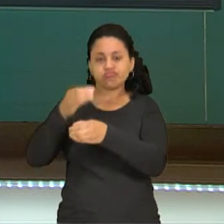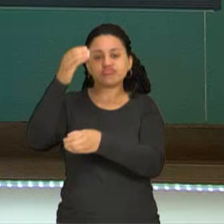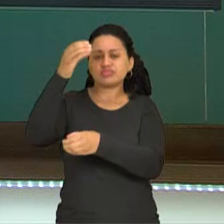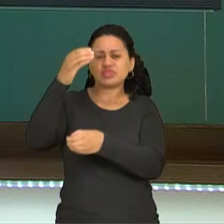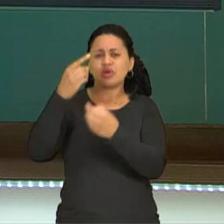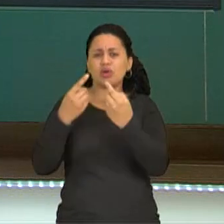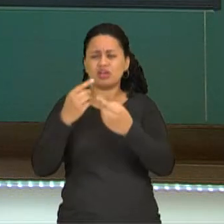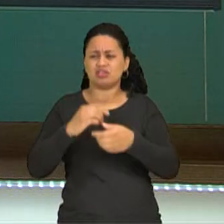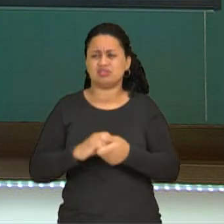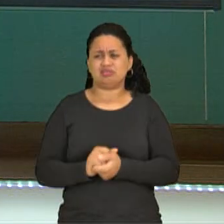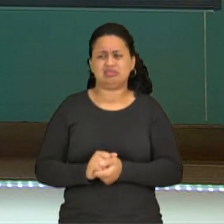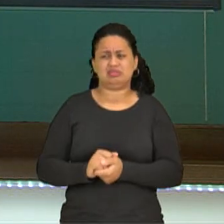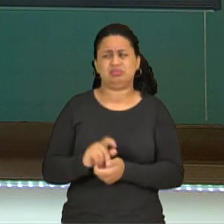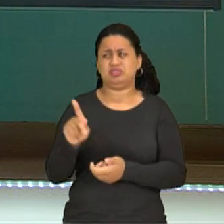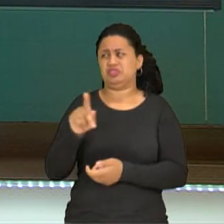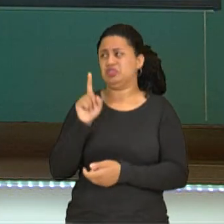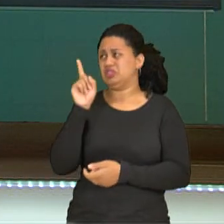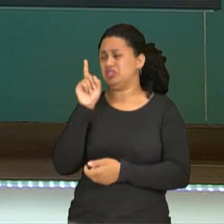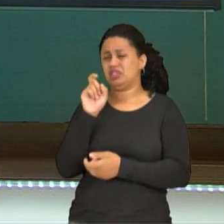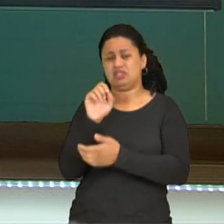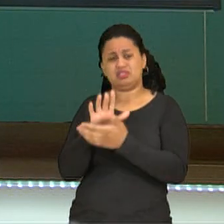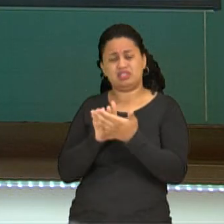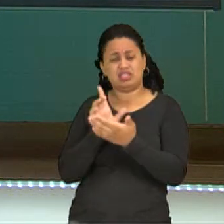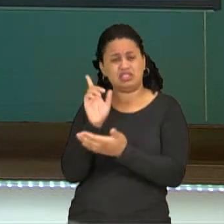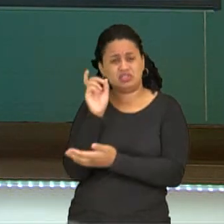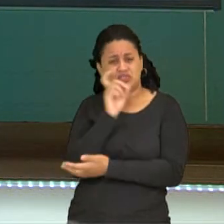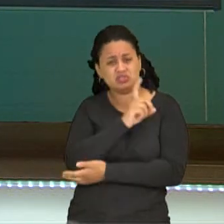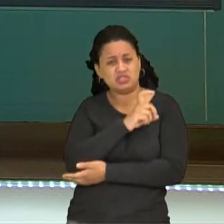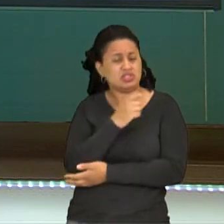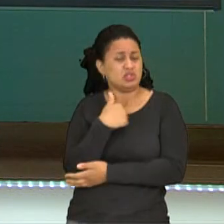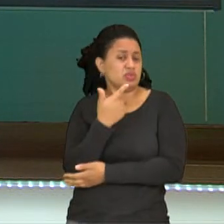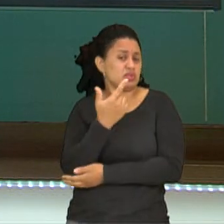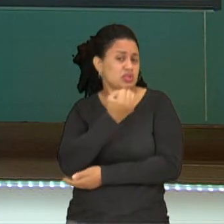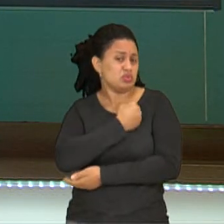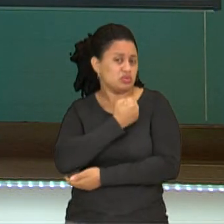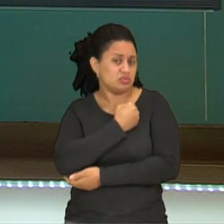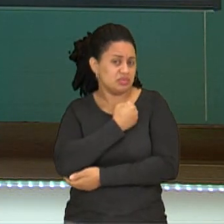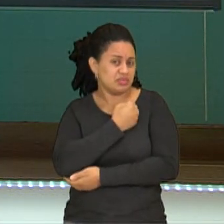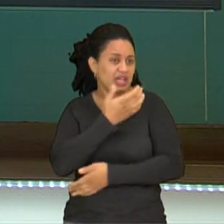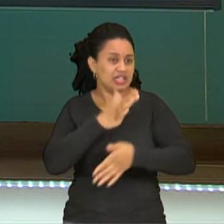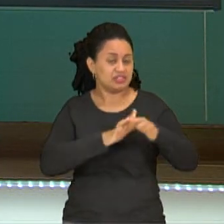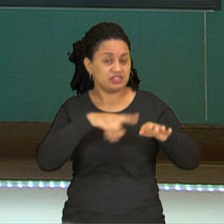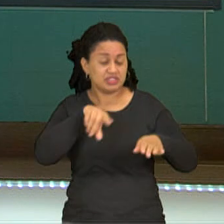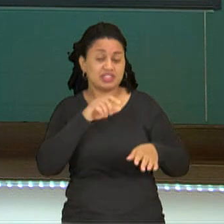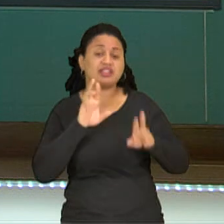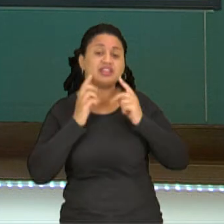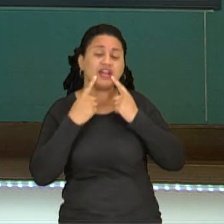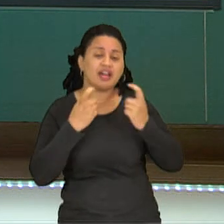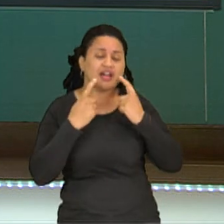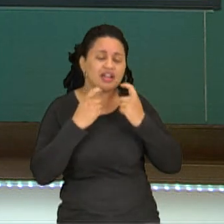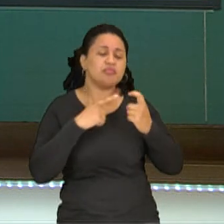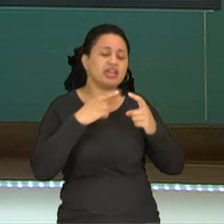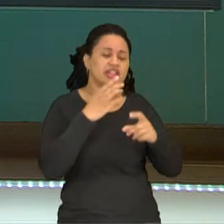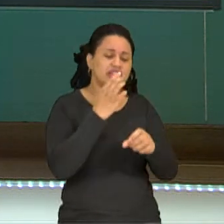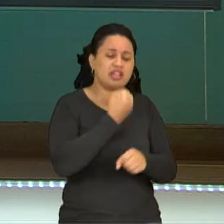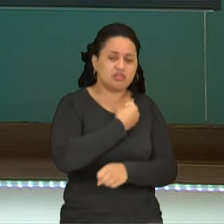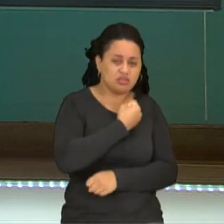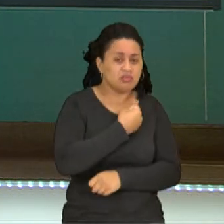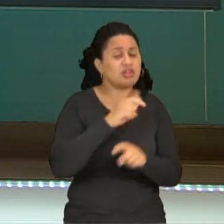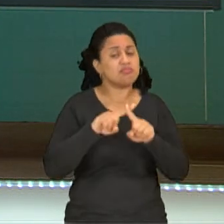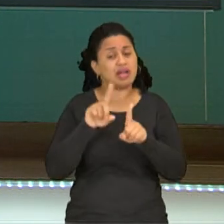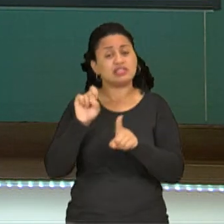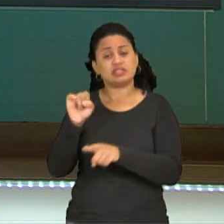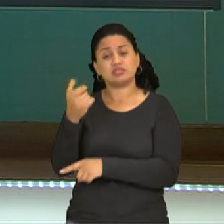esse exercício é terrível, não tem número nesse exercício, né? Tem hora que vocês reclamam que tem muito número, quando não tem número vocês reclamam